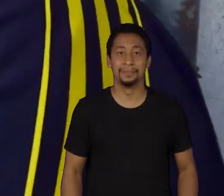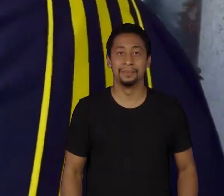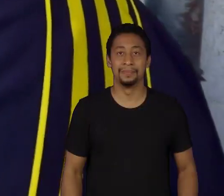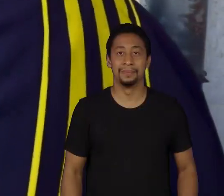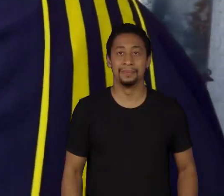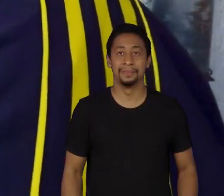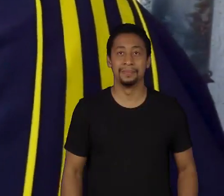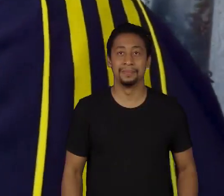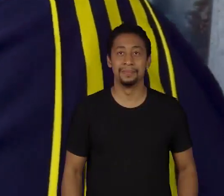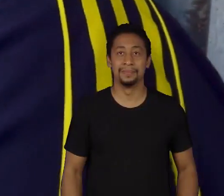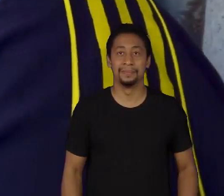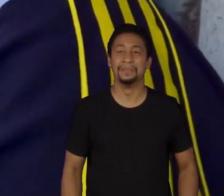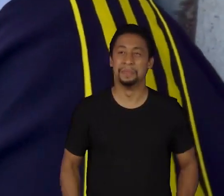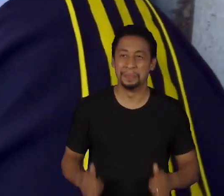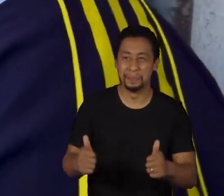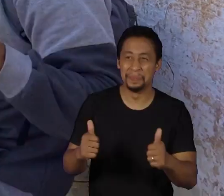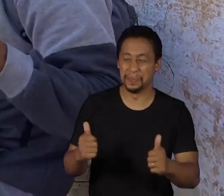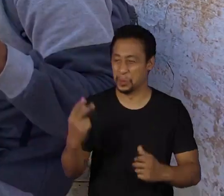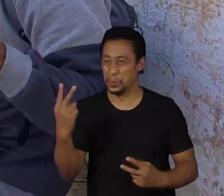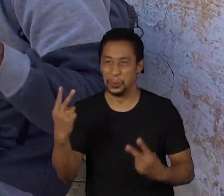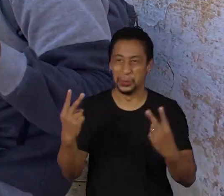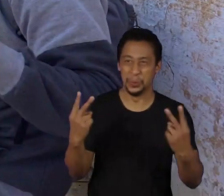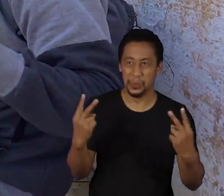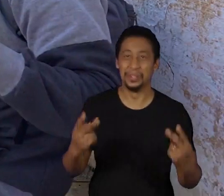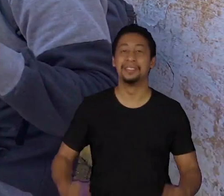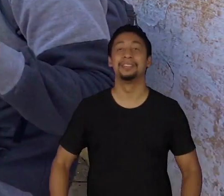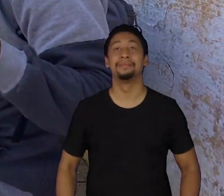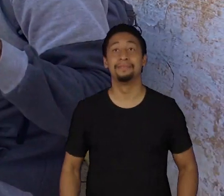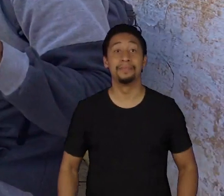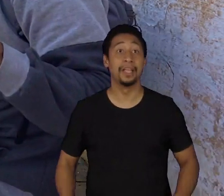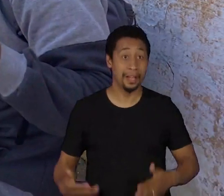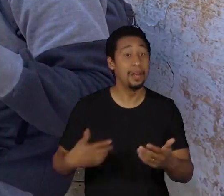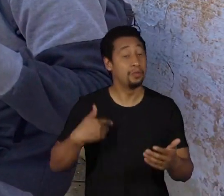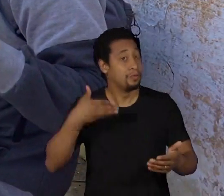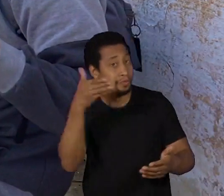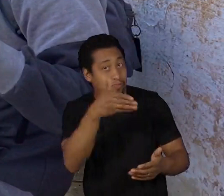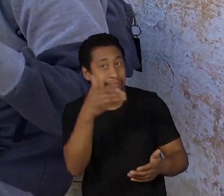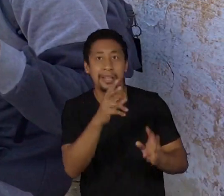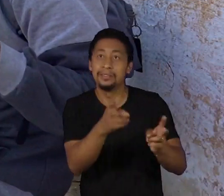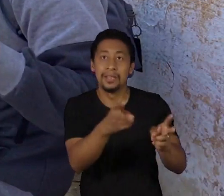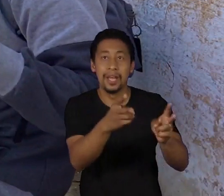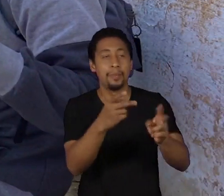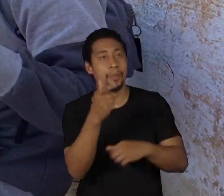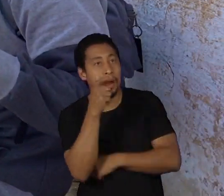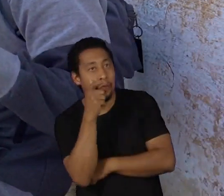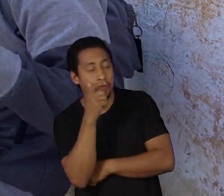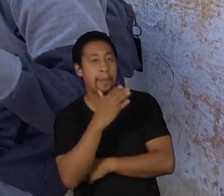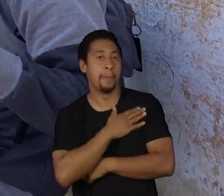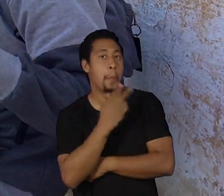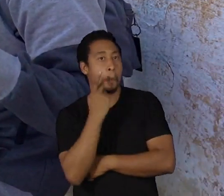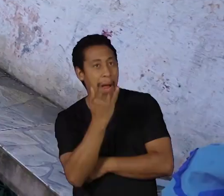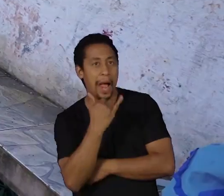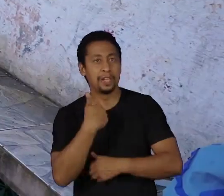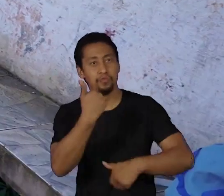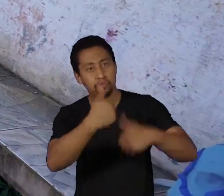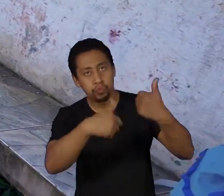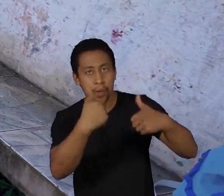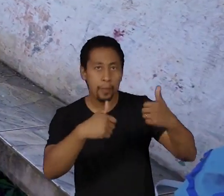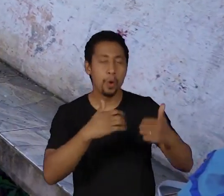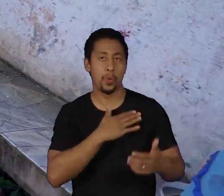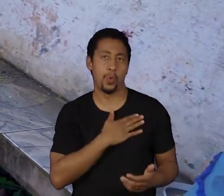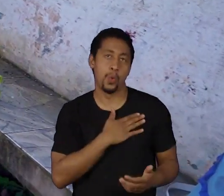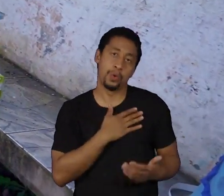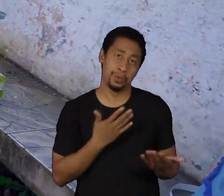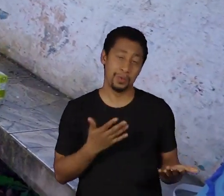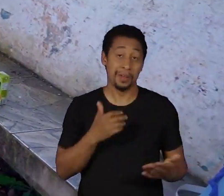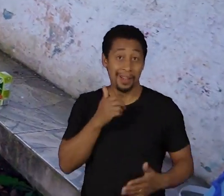Tá bom, hein? 2-2. Eu trago ela para acompanhar, né, o cotidiano do pai, né, prestigiar também o pai de jogar um futebol. E outro, é esporte,